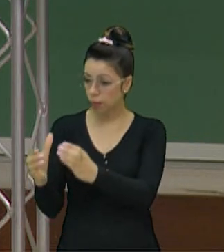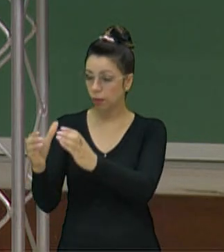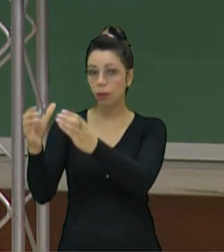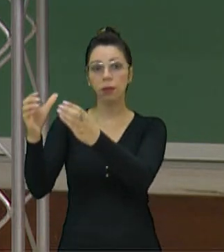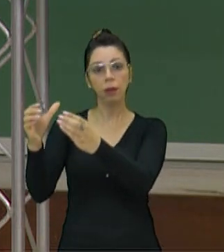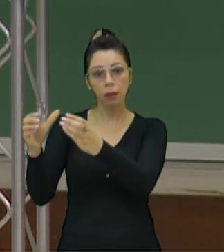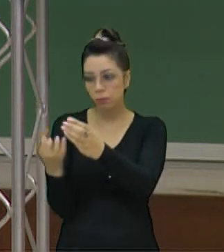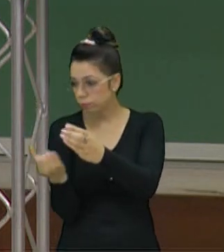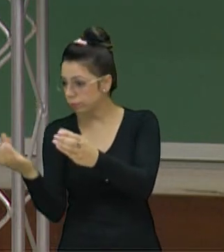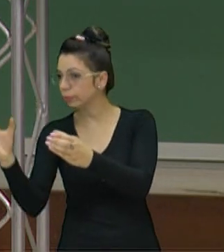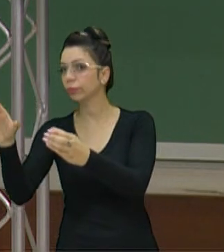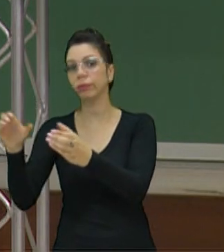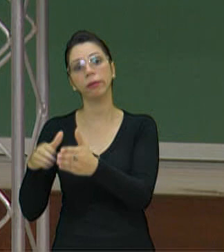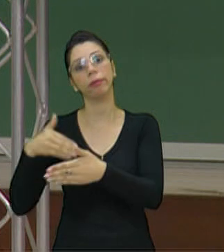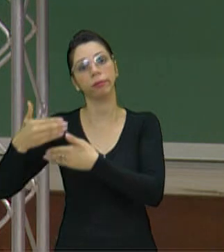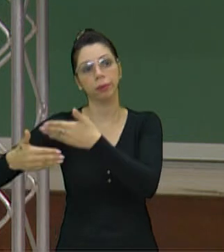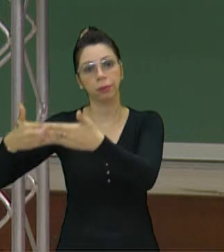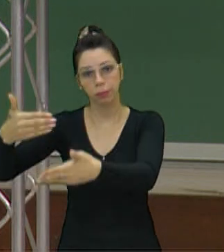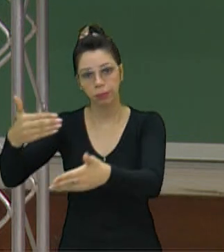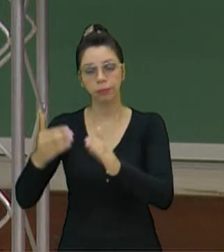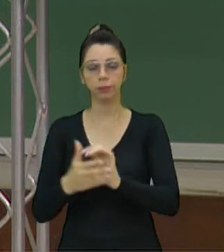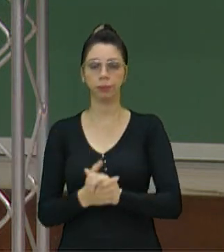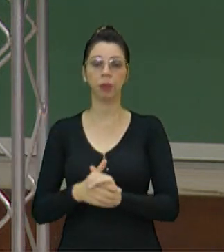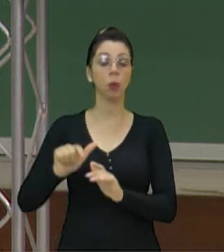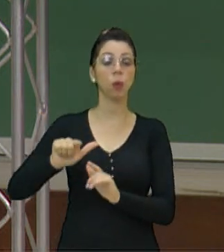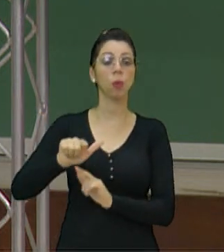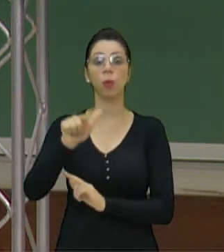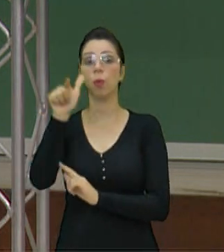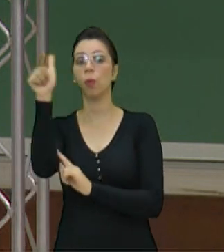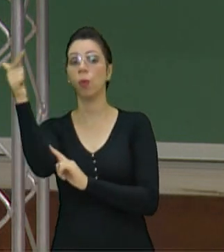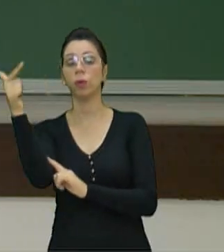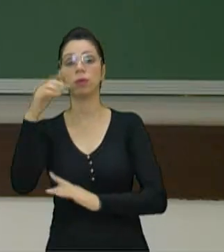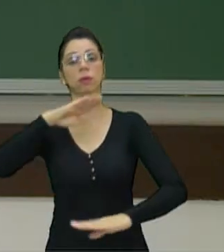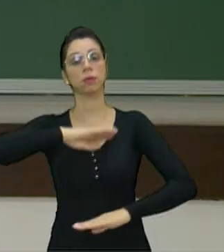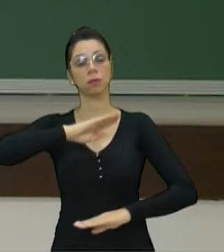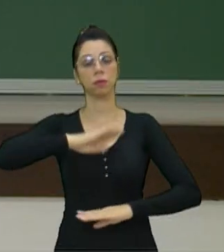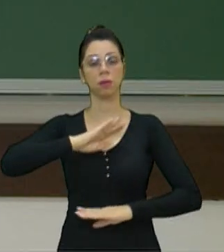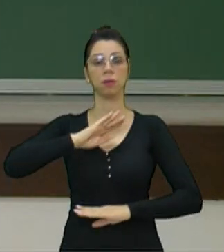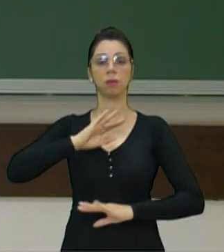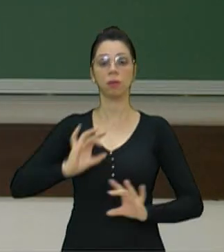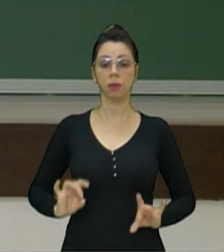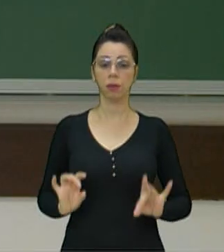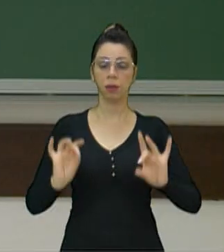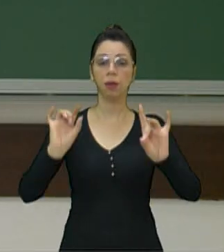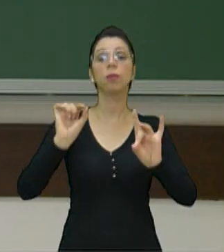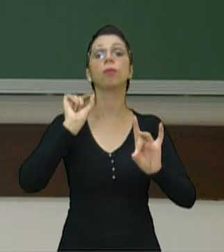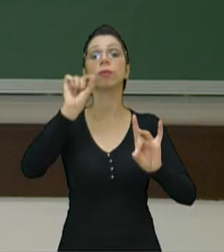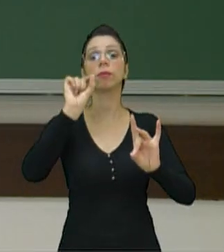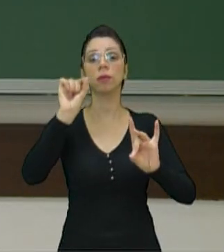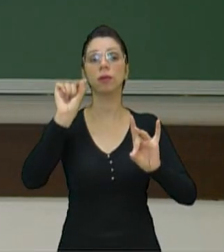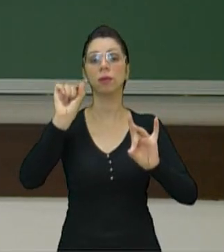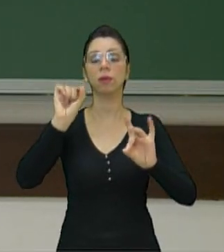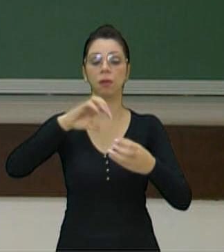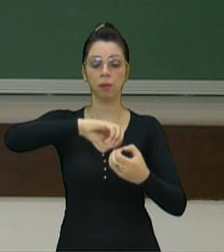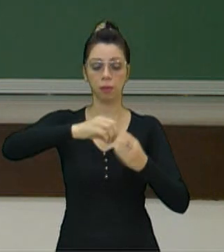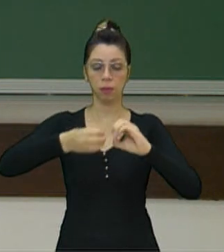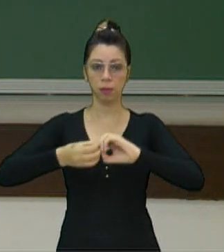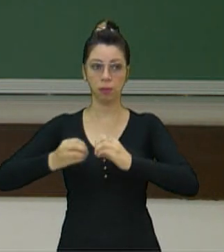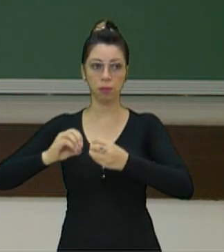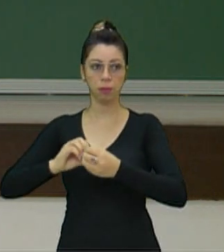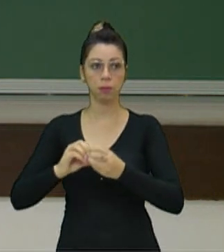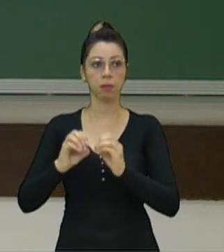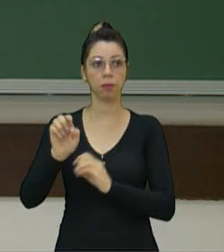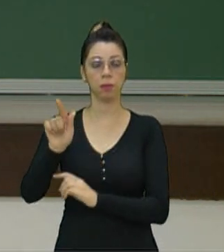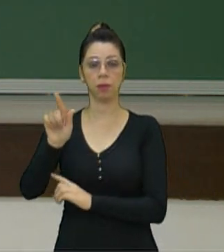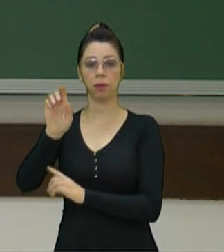assim vai indo. Um outro caso especial também de reprodução assexuada é o que a gente vai chamar de